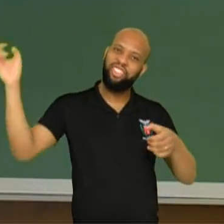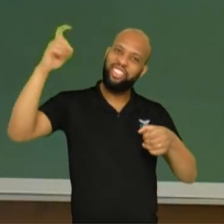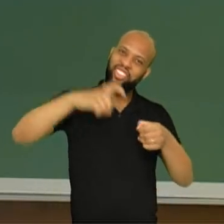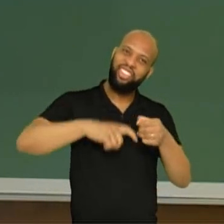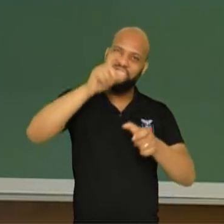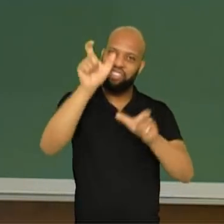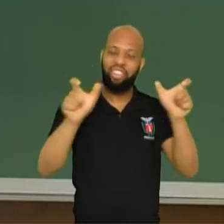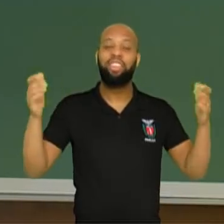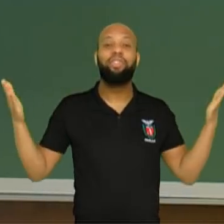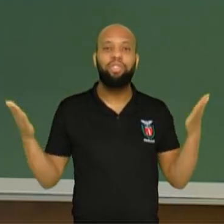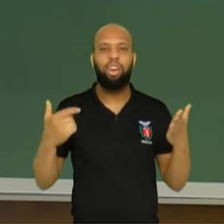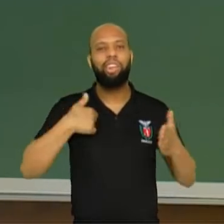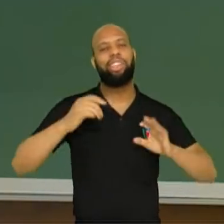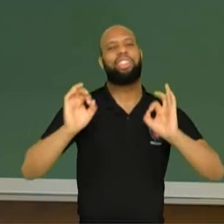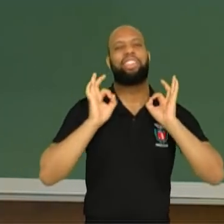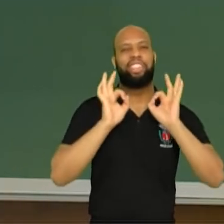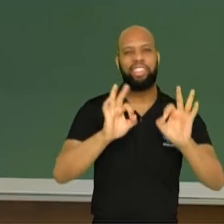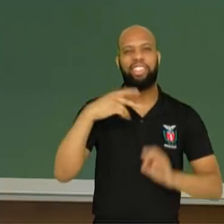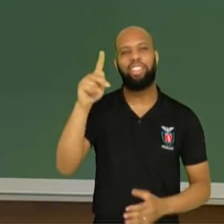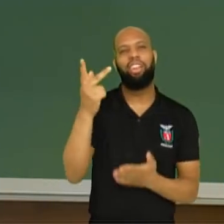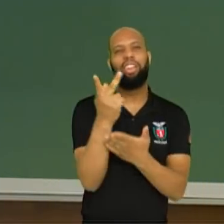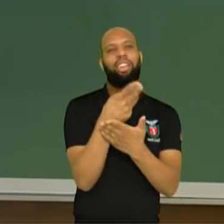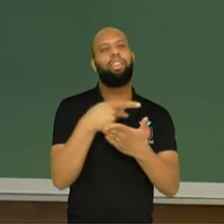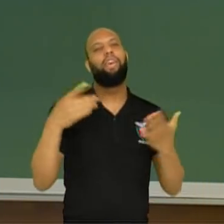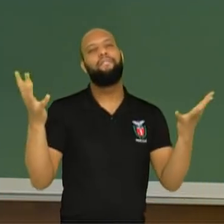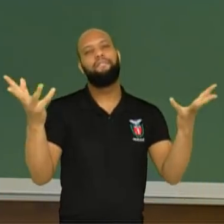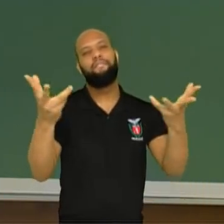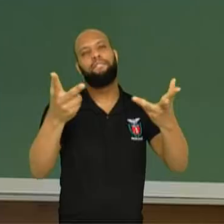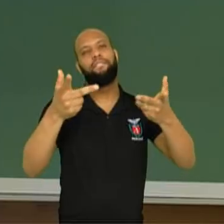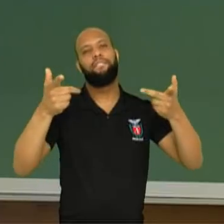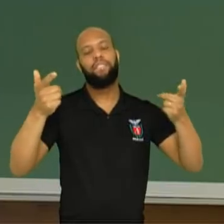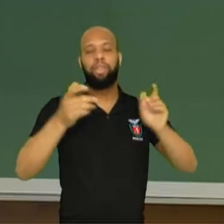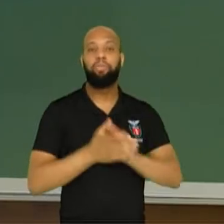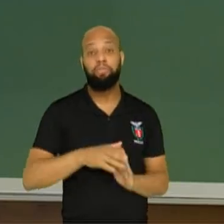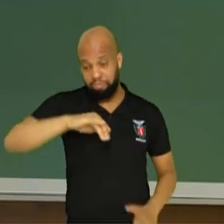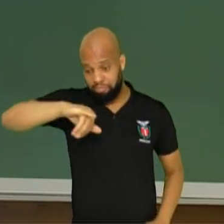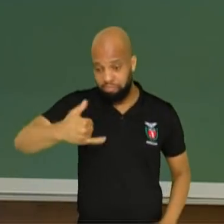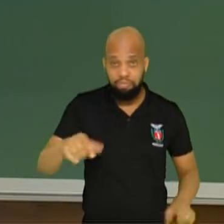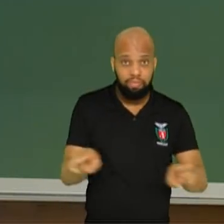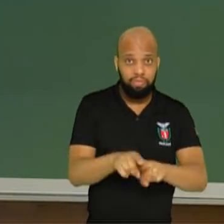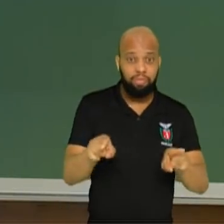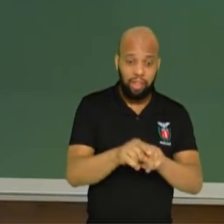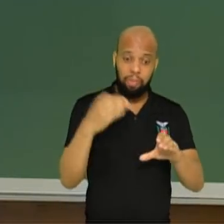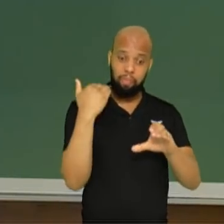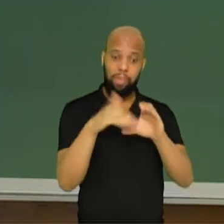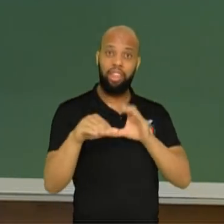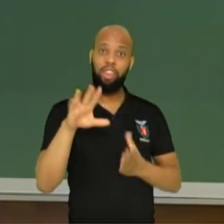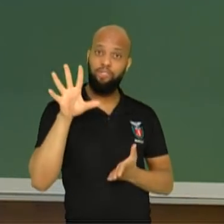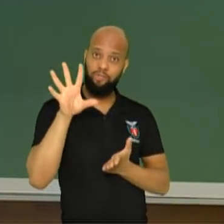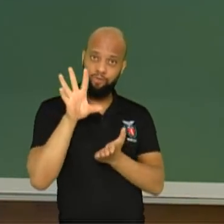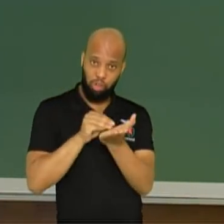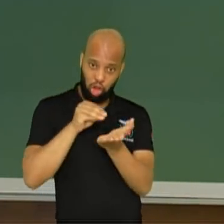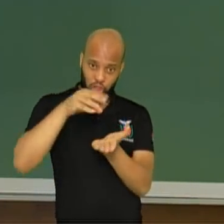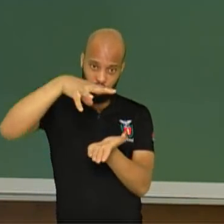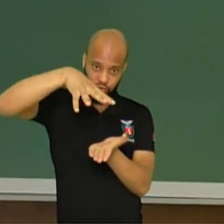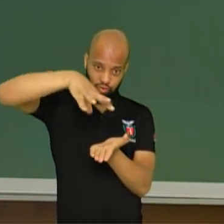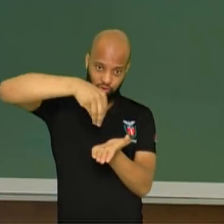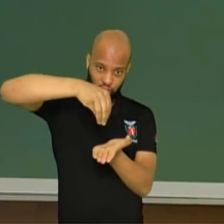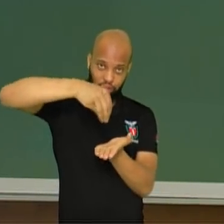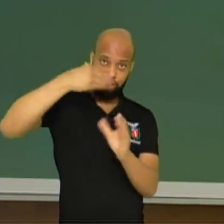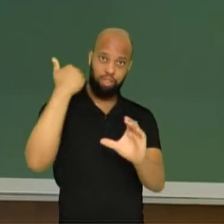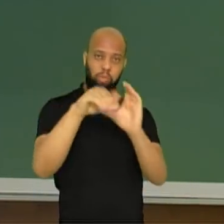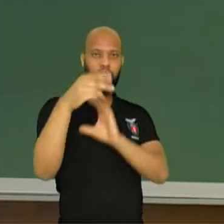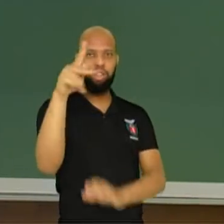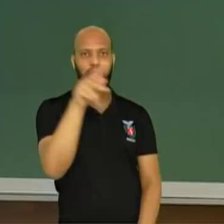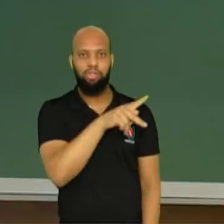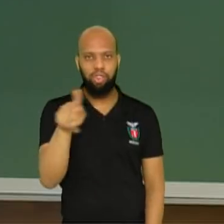Estamos de volta e eu tenho certeza que seu desenho ficou maravilhoso. Aproveita e manda uma foto para o seu professor do seu desenho. Se você for